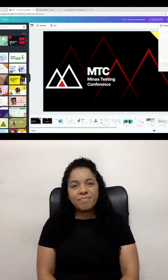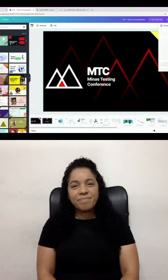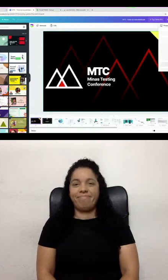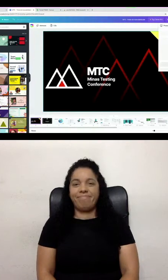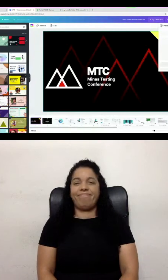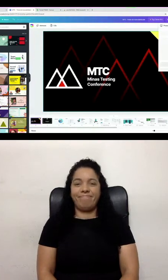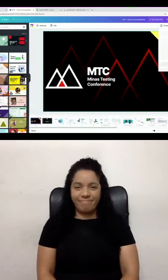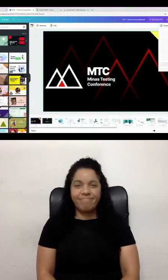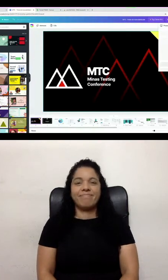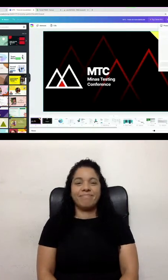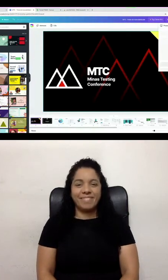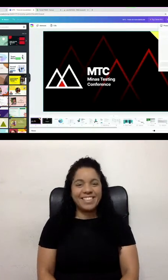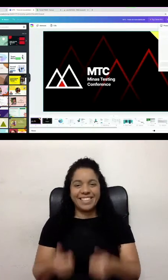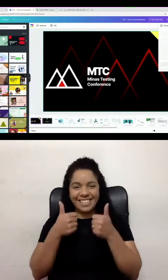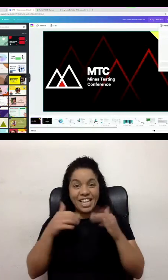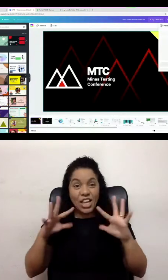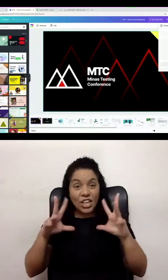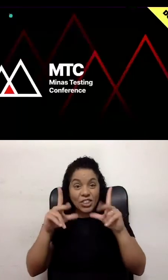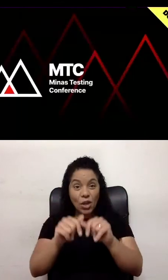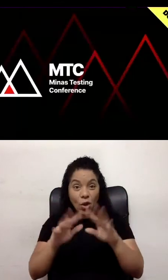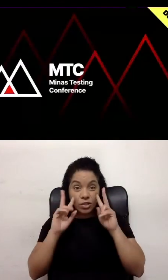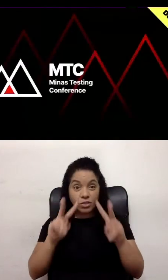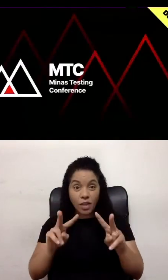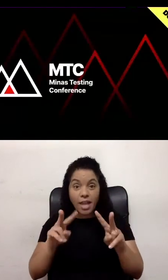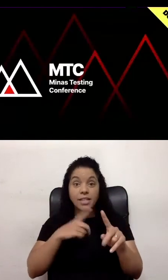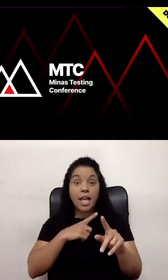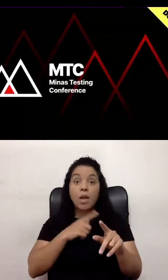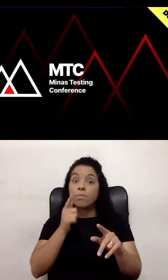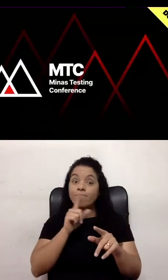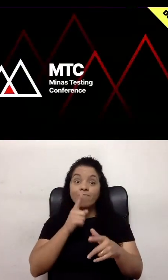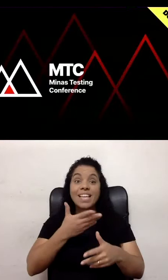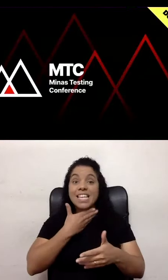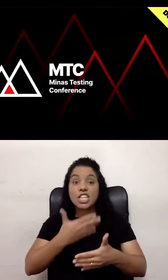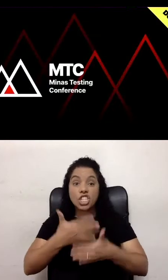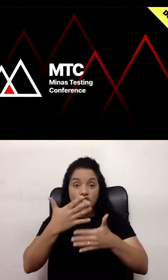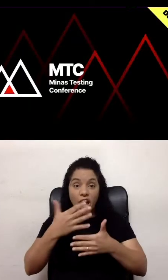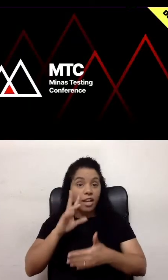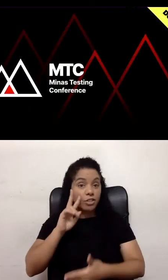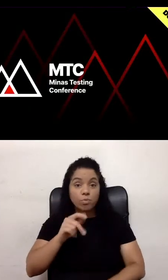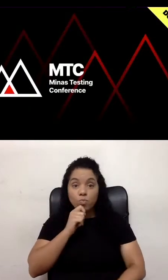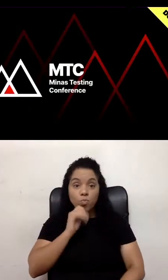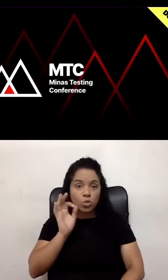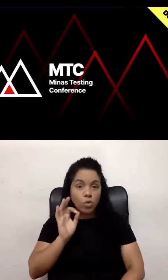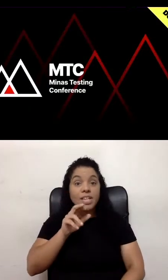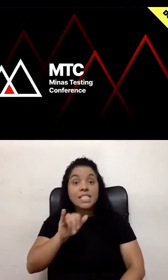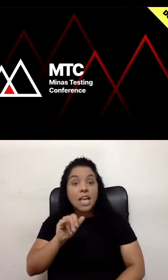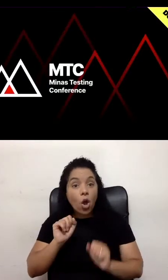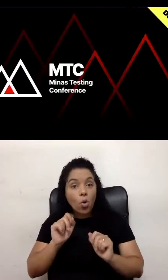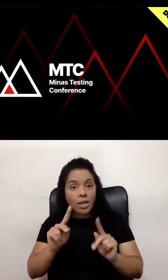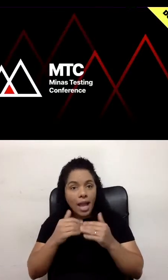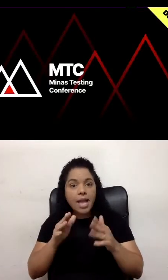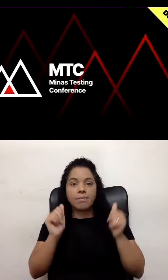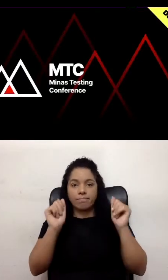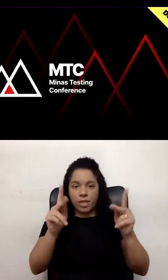Aí, todo mundo vendo aí? Eu não estou acompanhando o chat. Se tiver ok, alguém me fala,